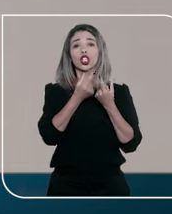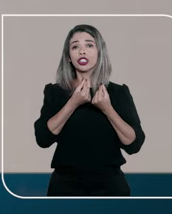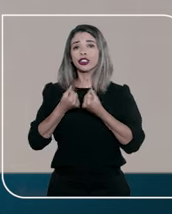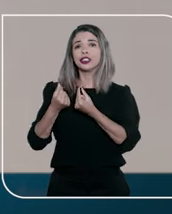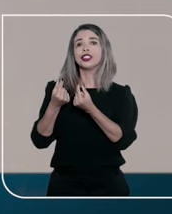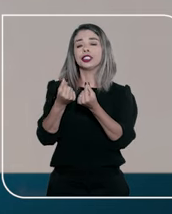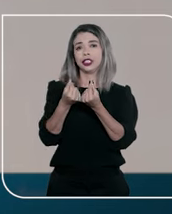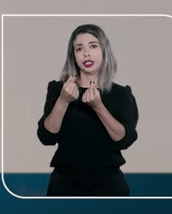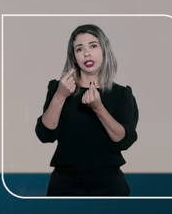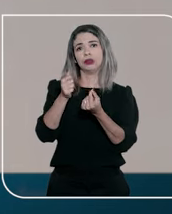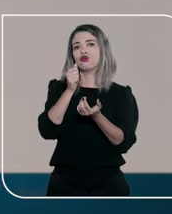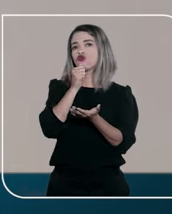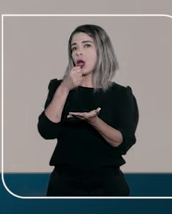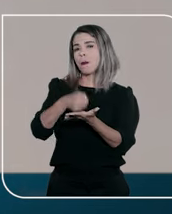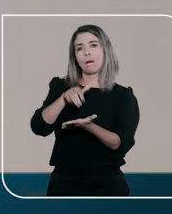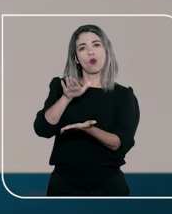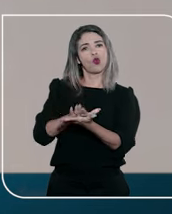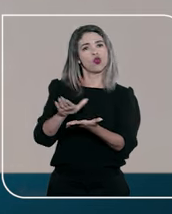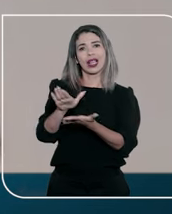multas,